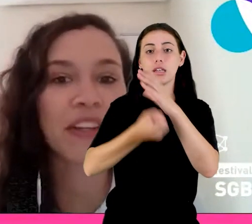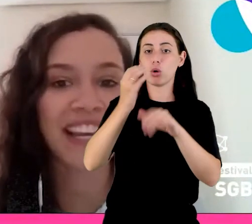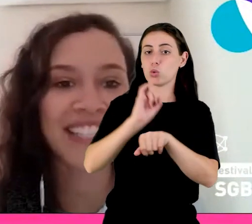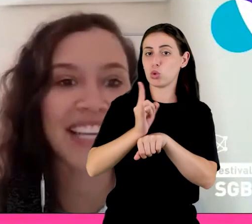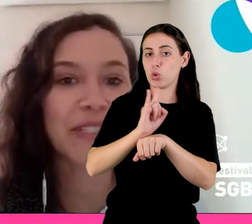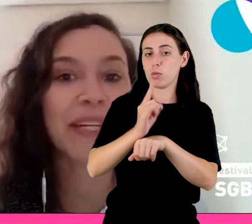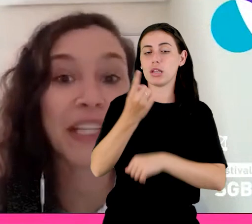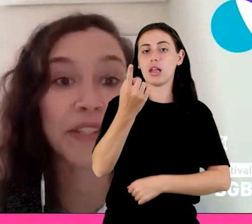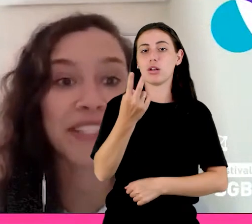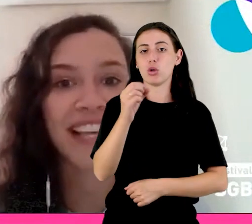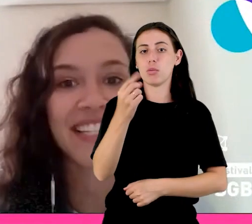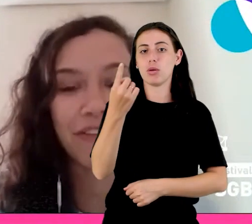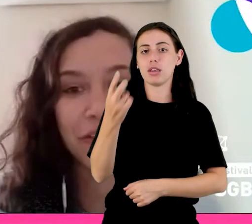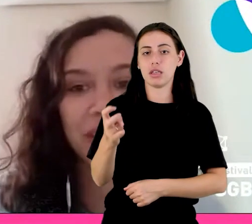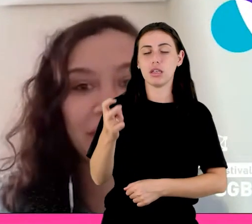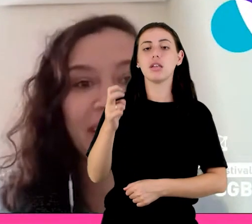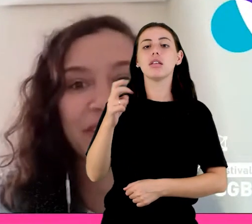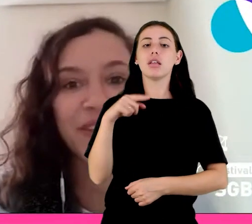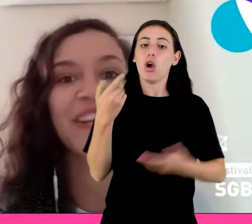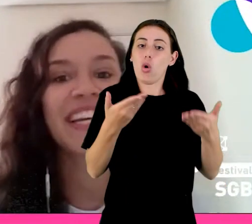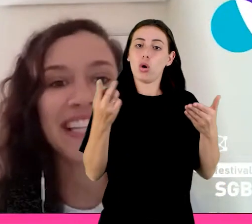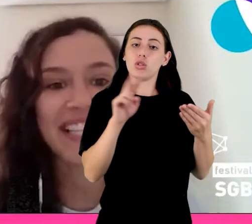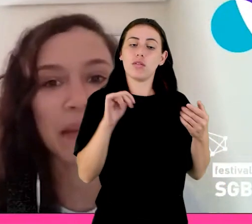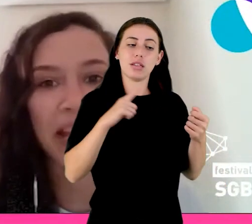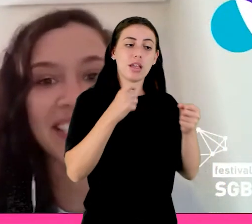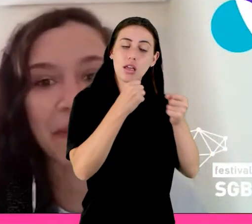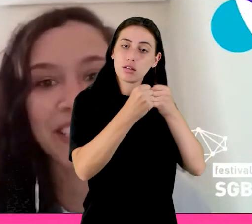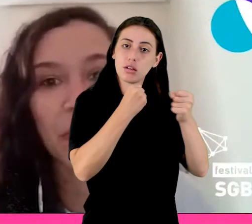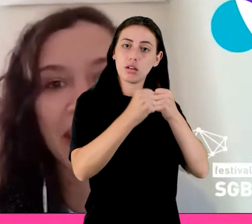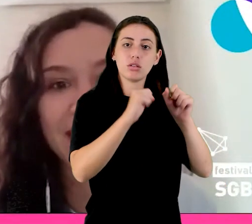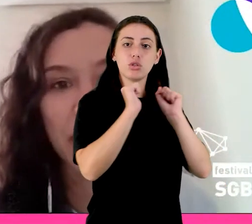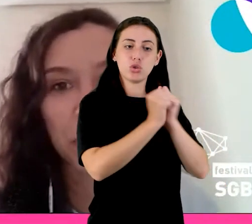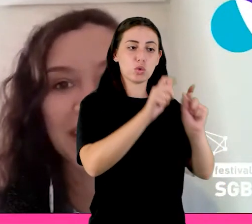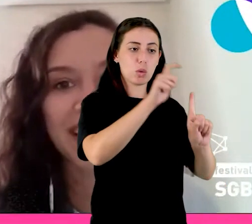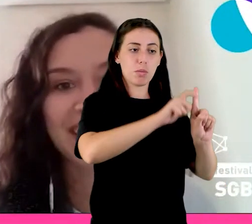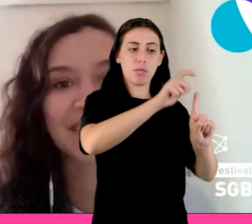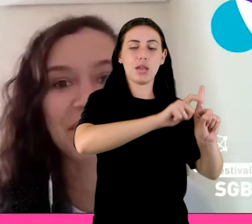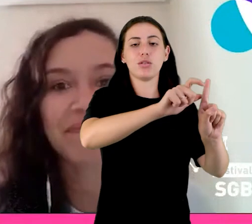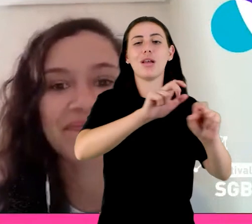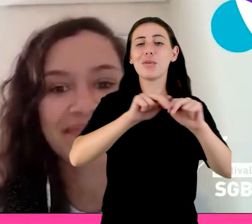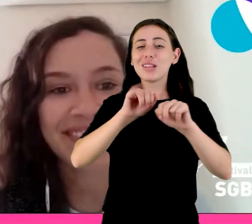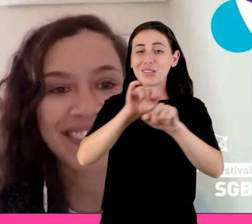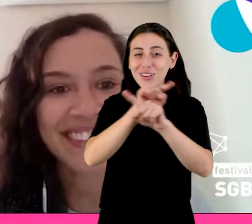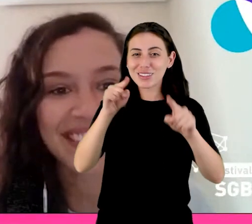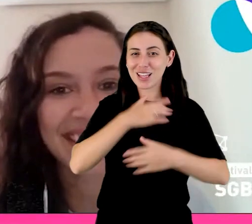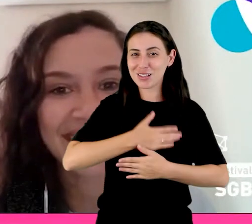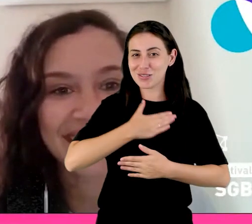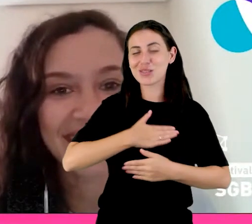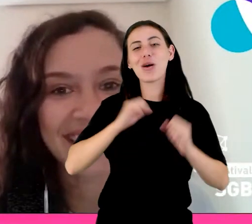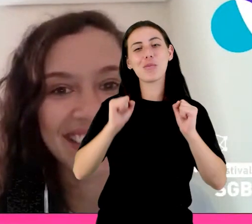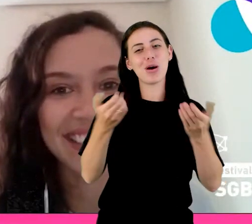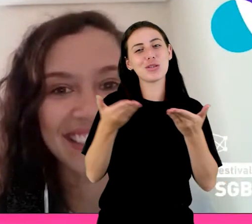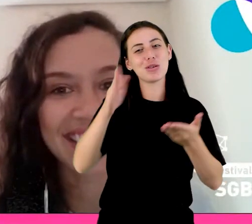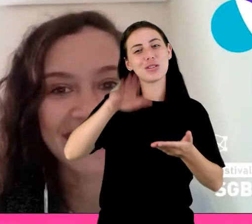os personagens, né, os empreendedores sociais desse filme. Então quem gostou dessa temática pode acompanhar esse papo hoje à tarde. Legal, que